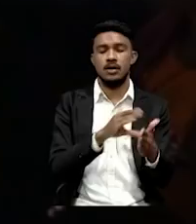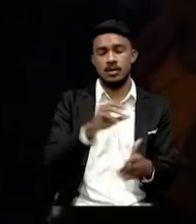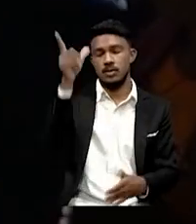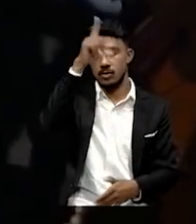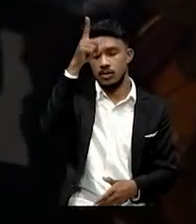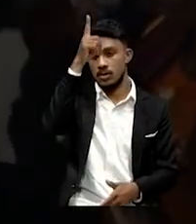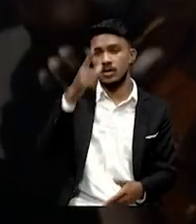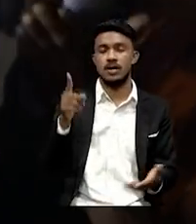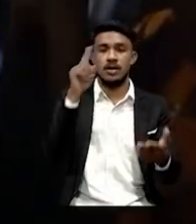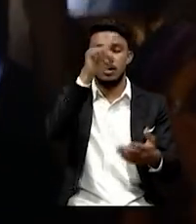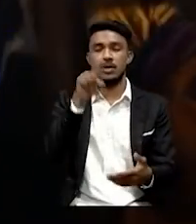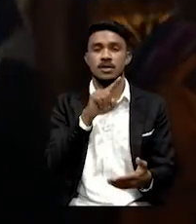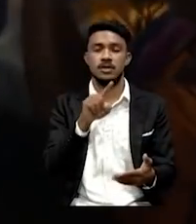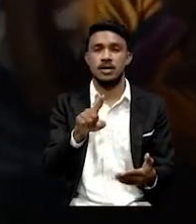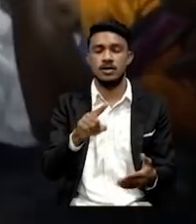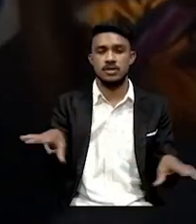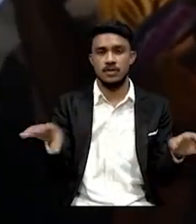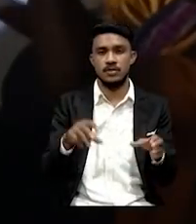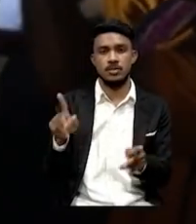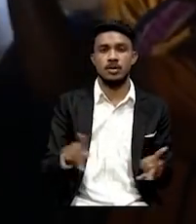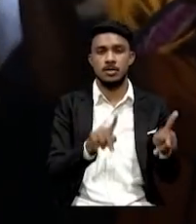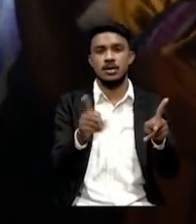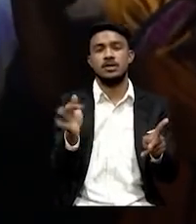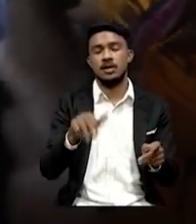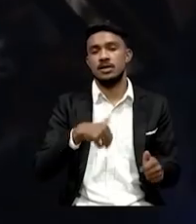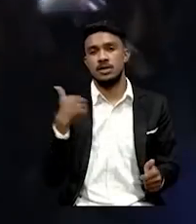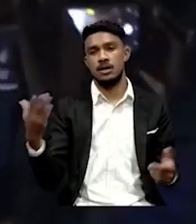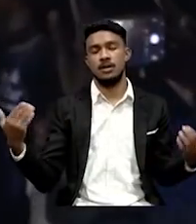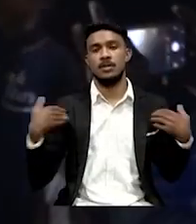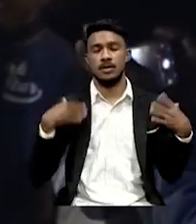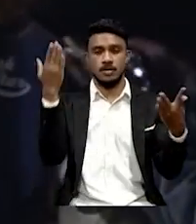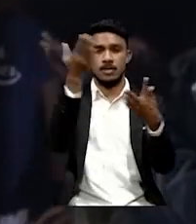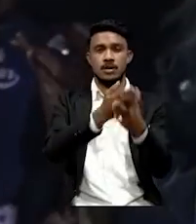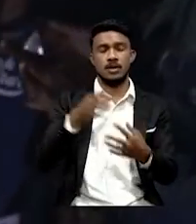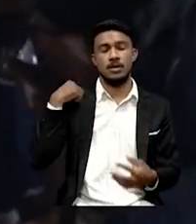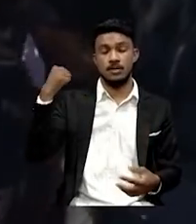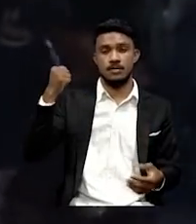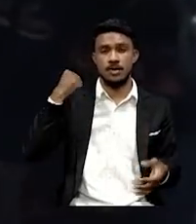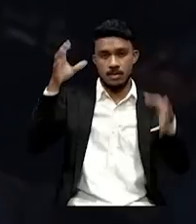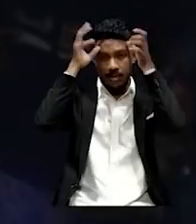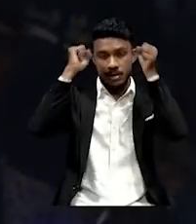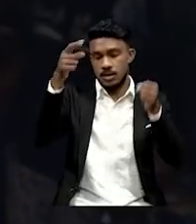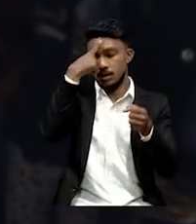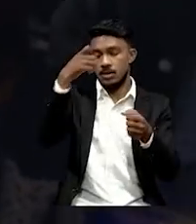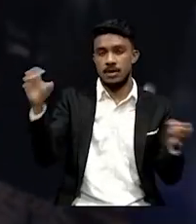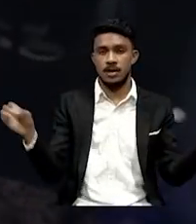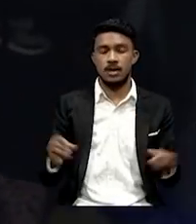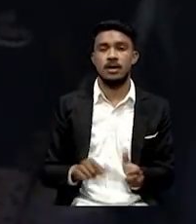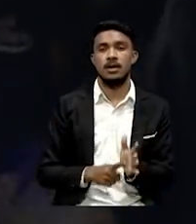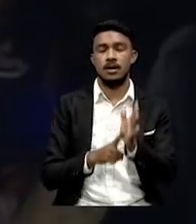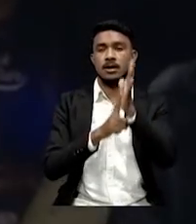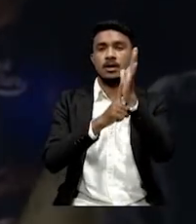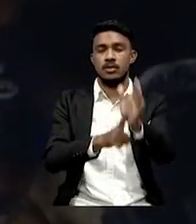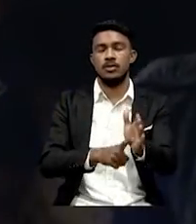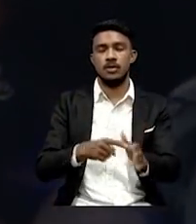Mos, questiona instituição pública Siraceluk, nebe envolve e monitorização campanha presidente, né? Tambala hatudo autoridade